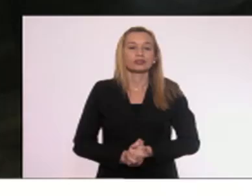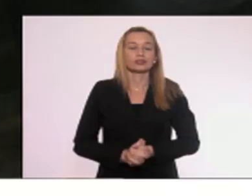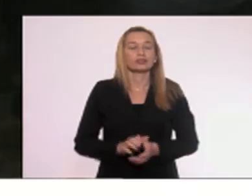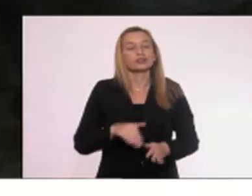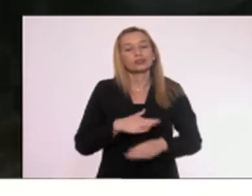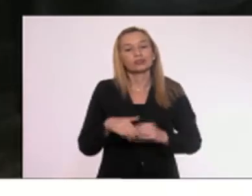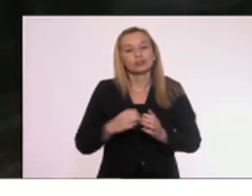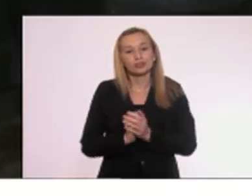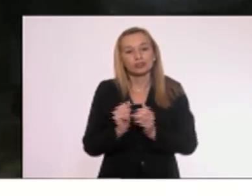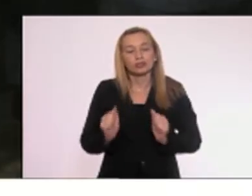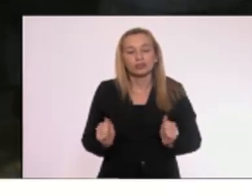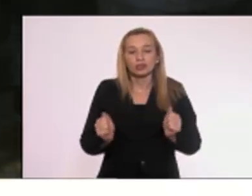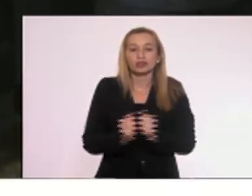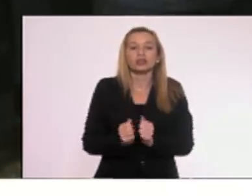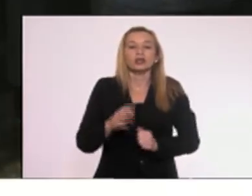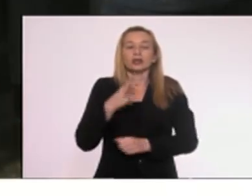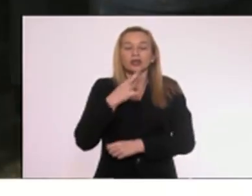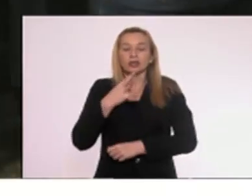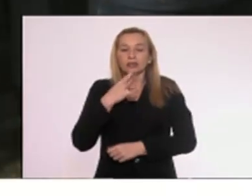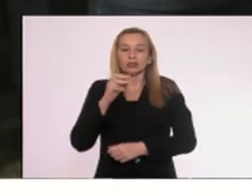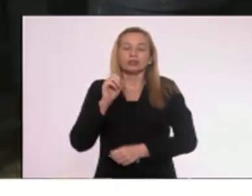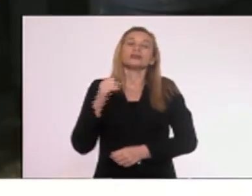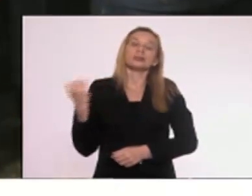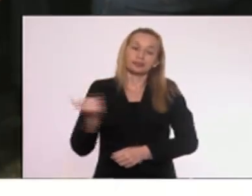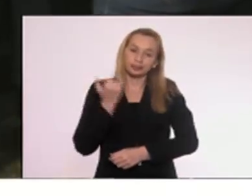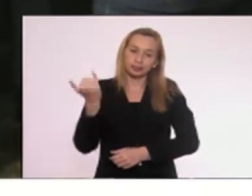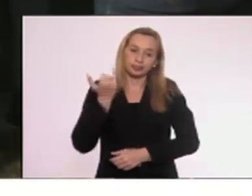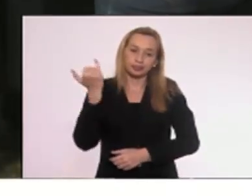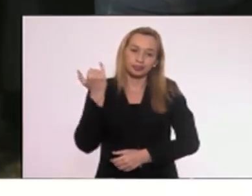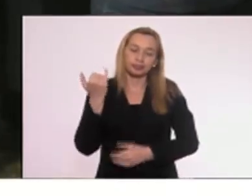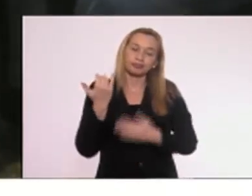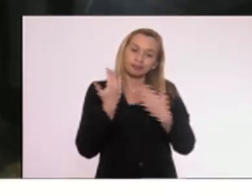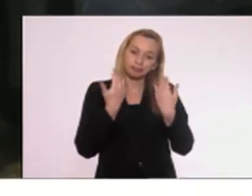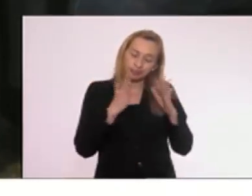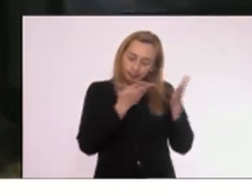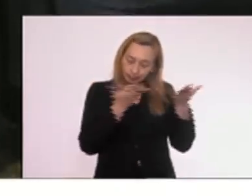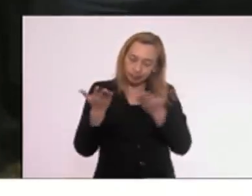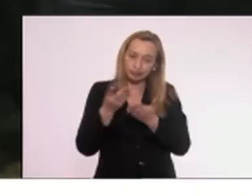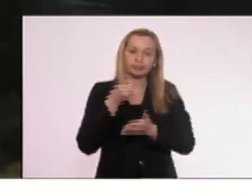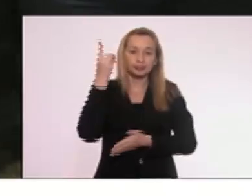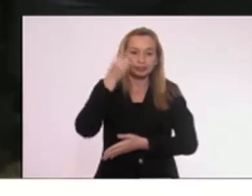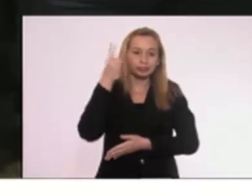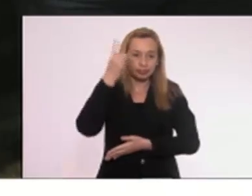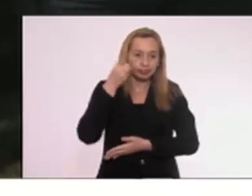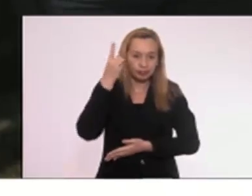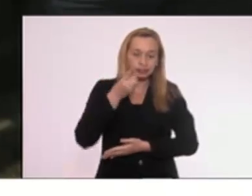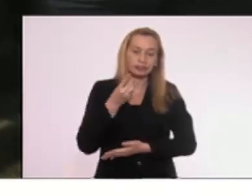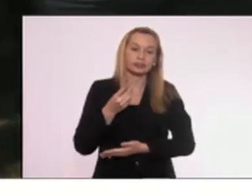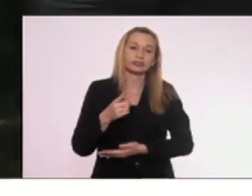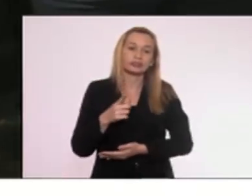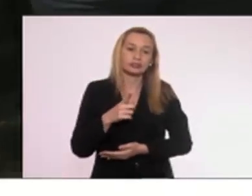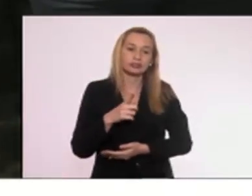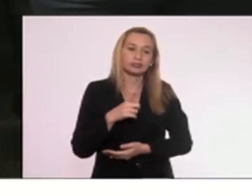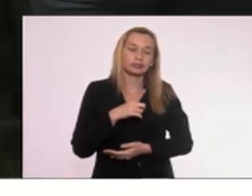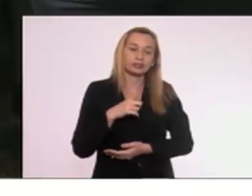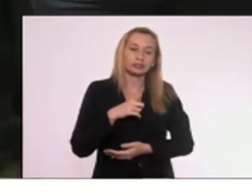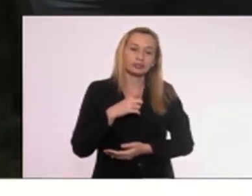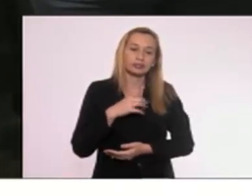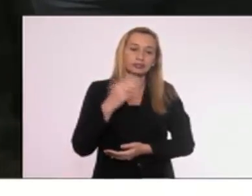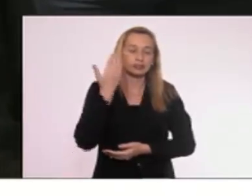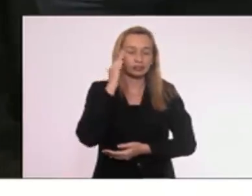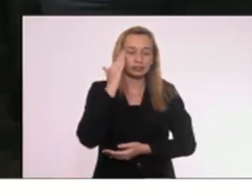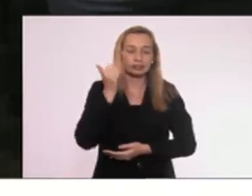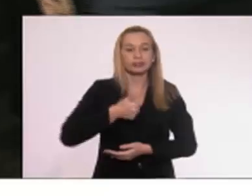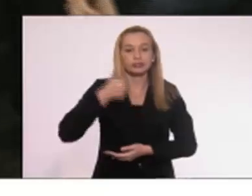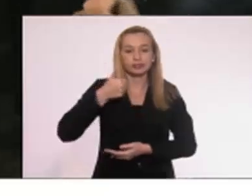juntou, reconhecendo um tema tão importante. Então, um aplauso aqui aos deputados que tiveram essa bonomia, essa boa vontade, todos os deputados